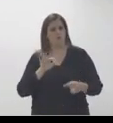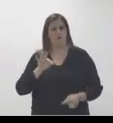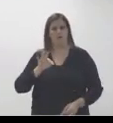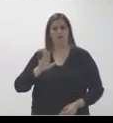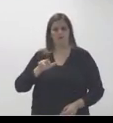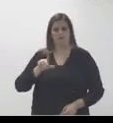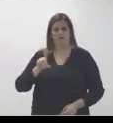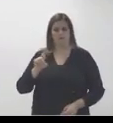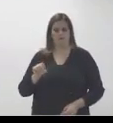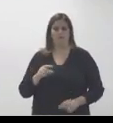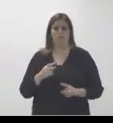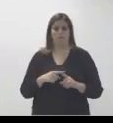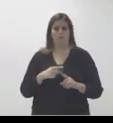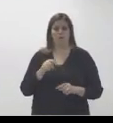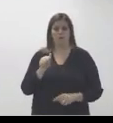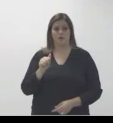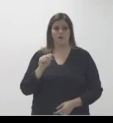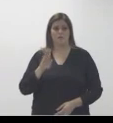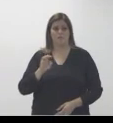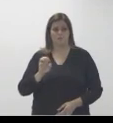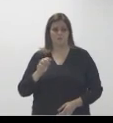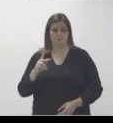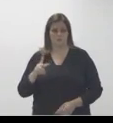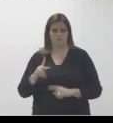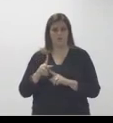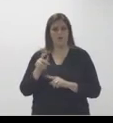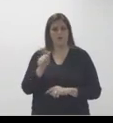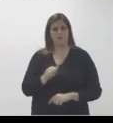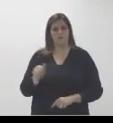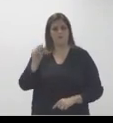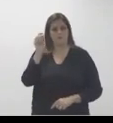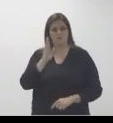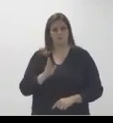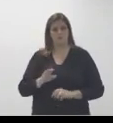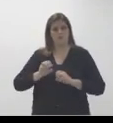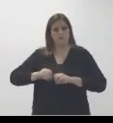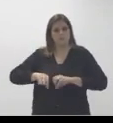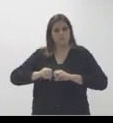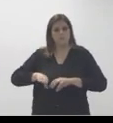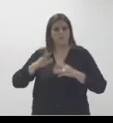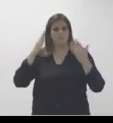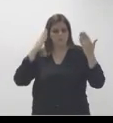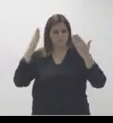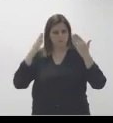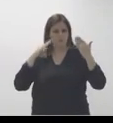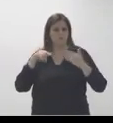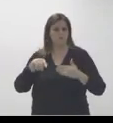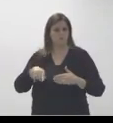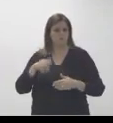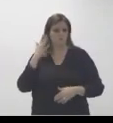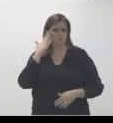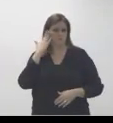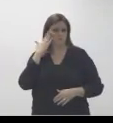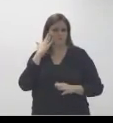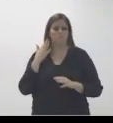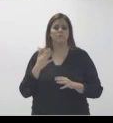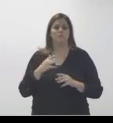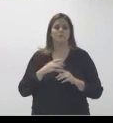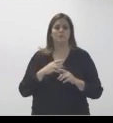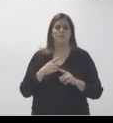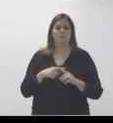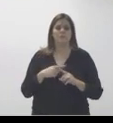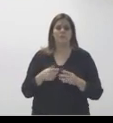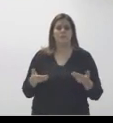a gente tem aberto que essa associação brasileira de ensino de psicologia ea gente está num momento bastante importante pro